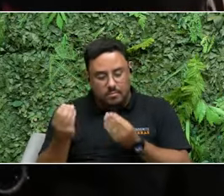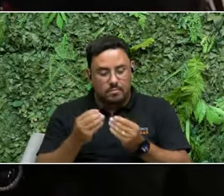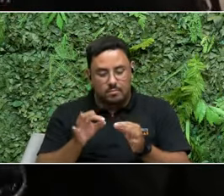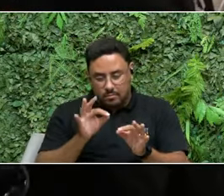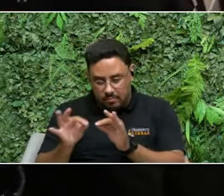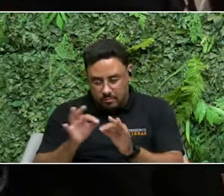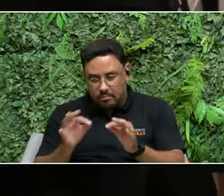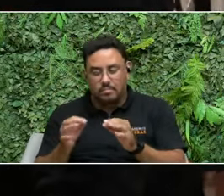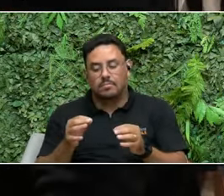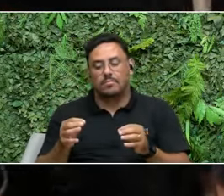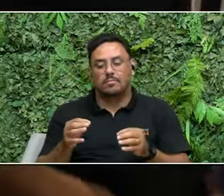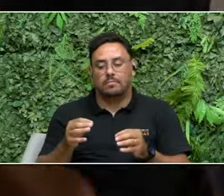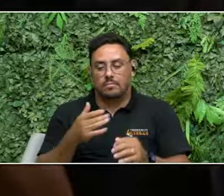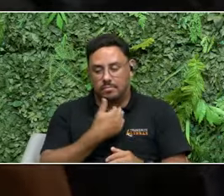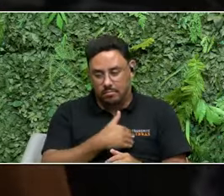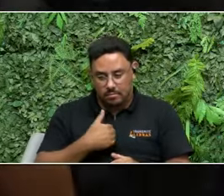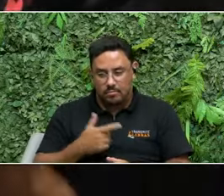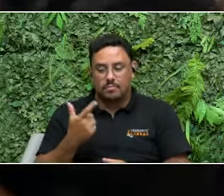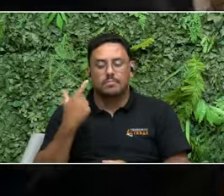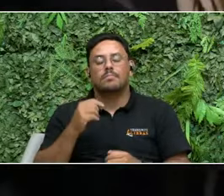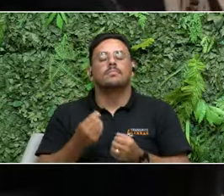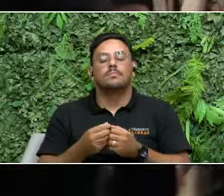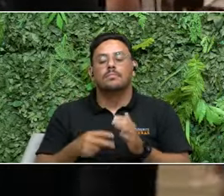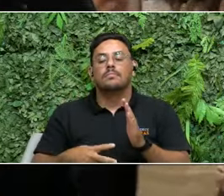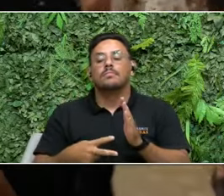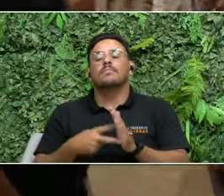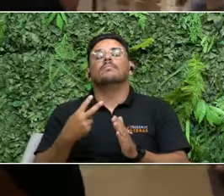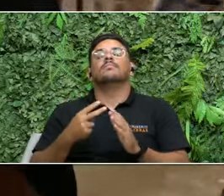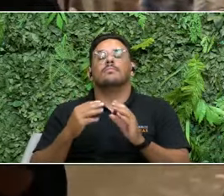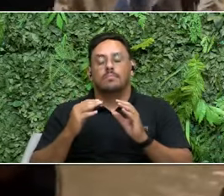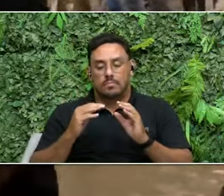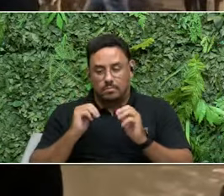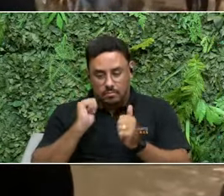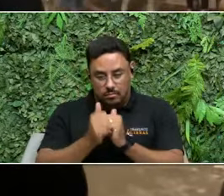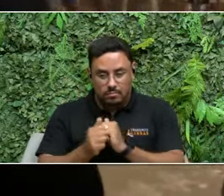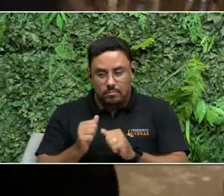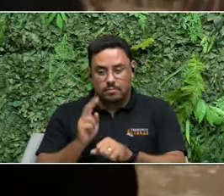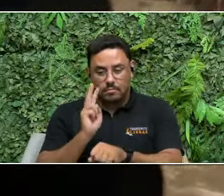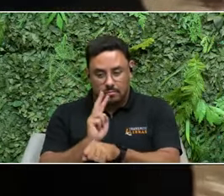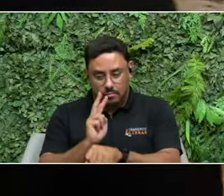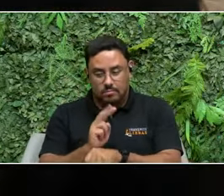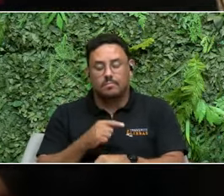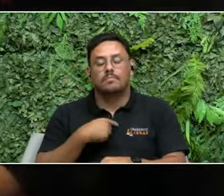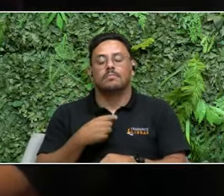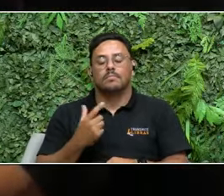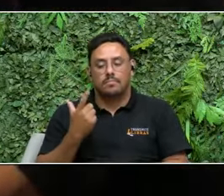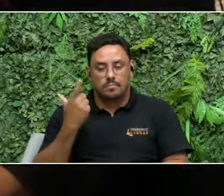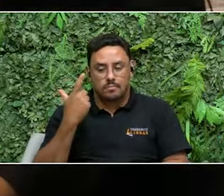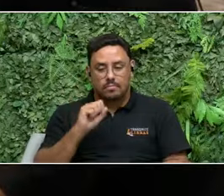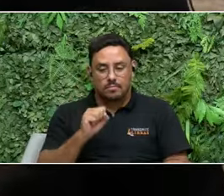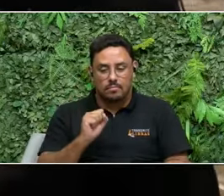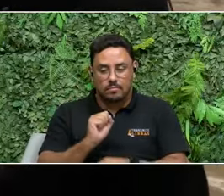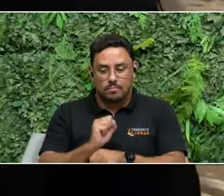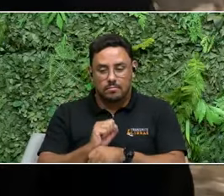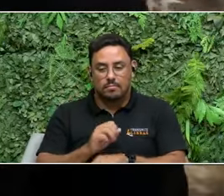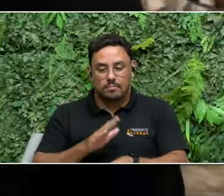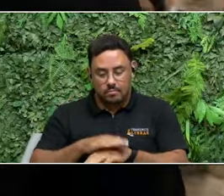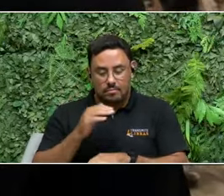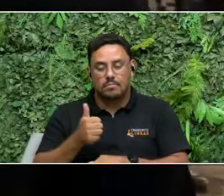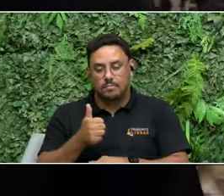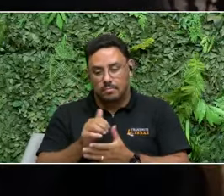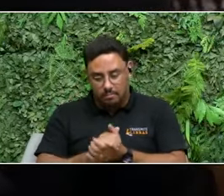time e Deu nisso aí Deu nisso aí mas pro segundo jogo como é que você tá Tá com esperança como é que tá Ah acho que dá para esperar mais o